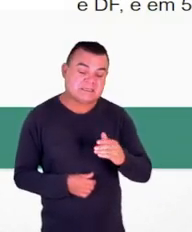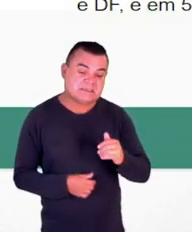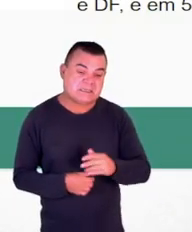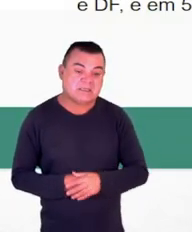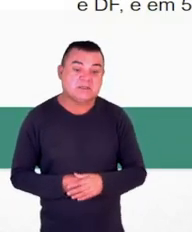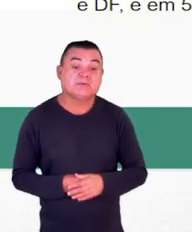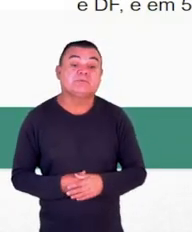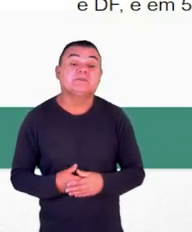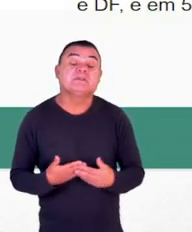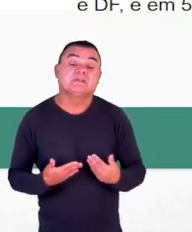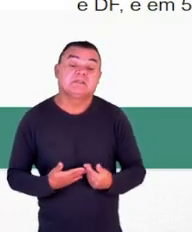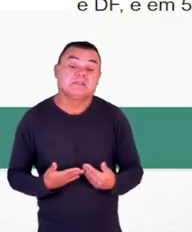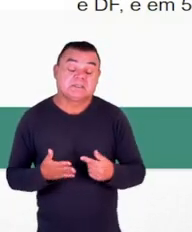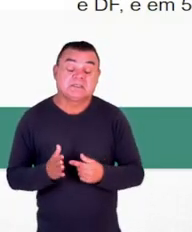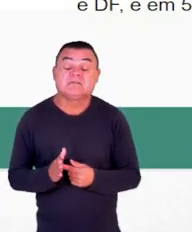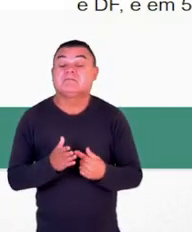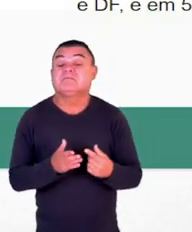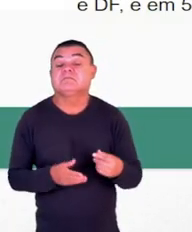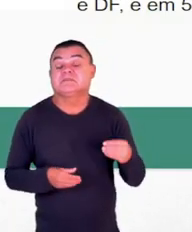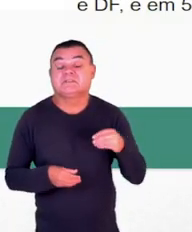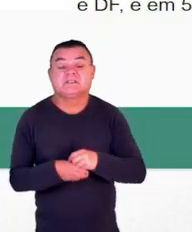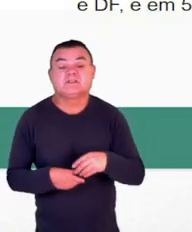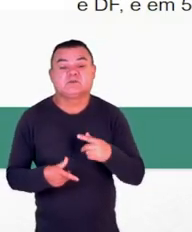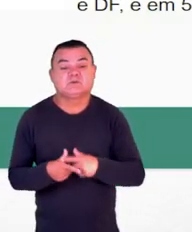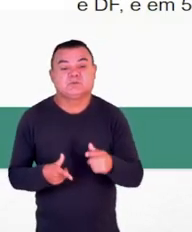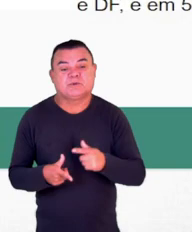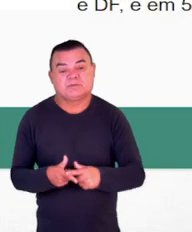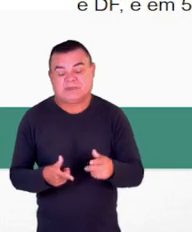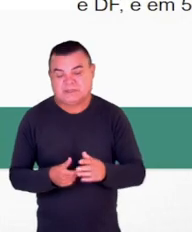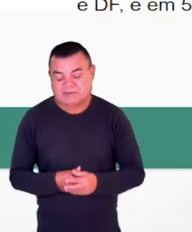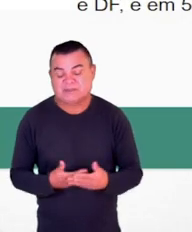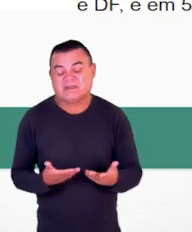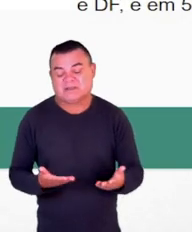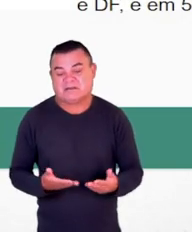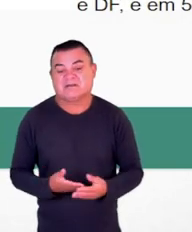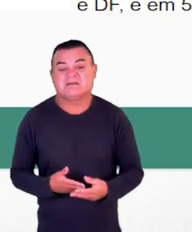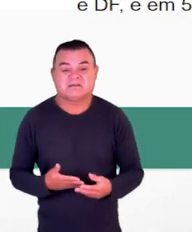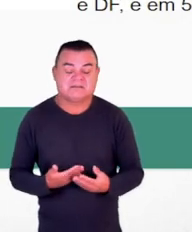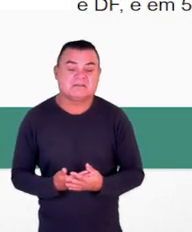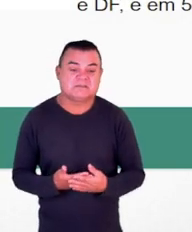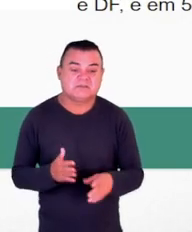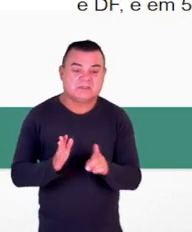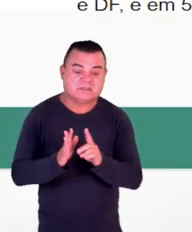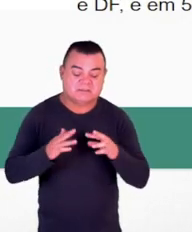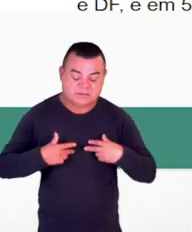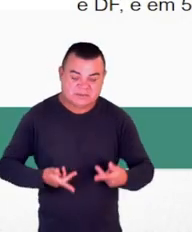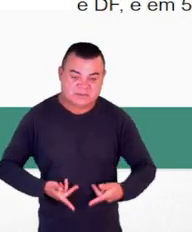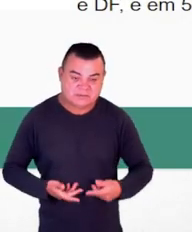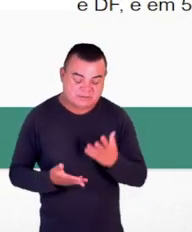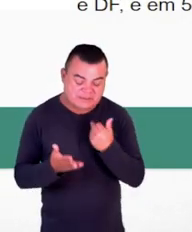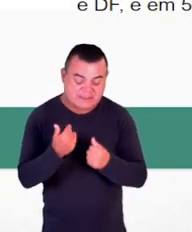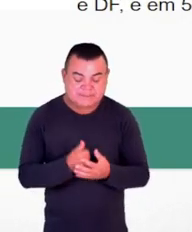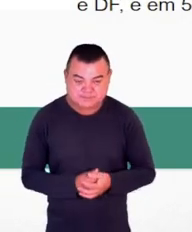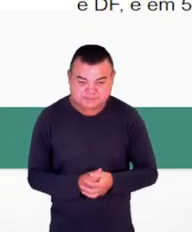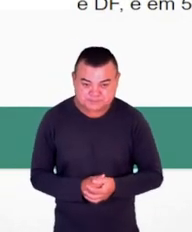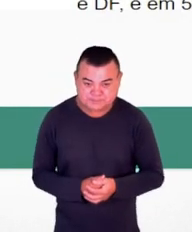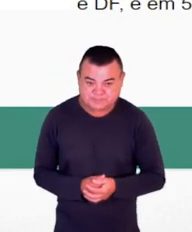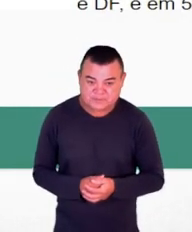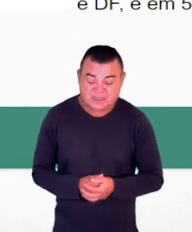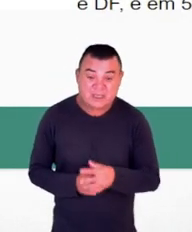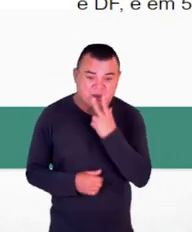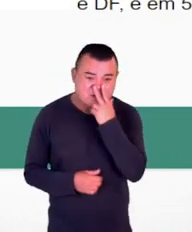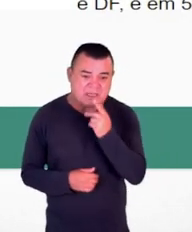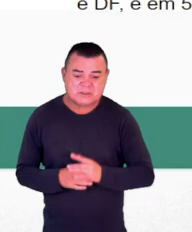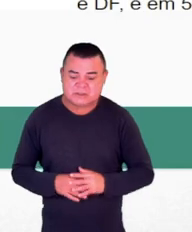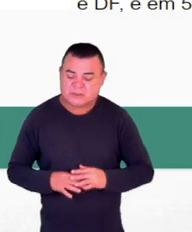aí que apontam para sistemas alimentares insustentáveis que levam a gente também a essa grave condição da Fome eh acho que todo mundo